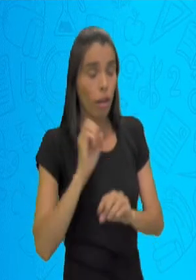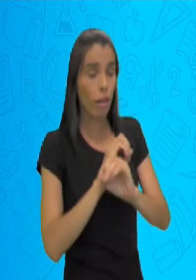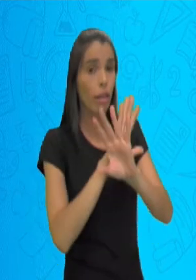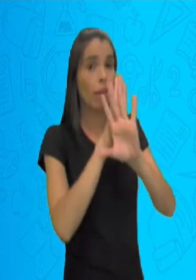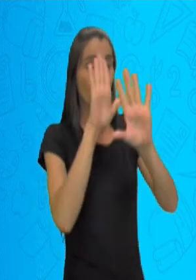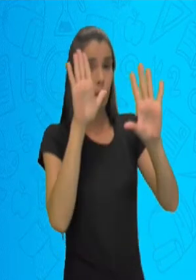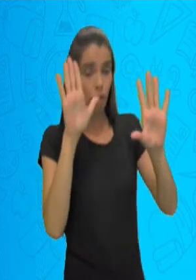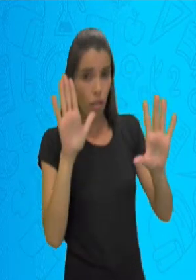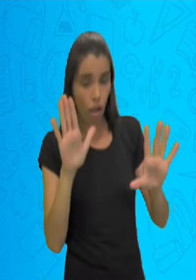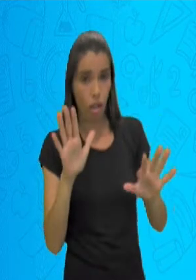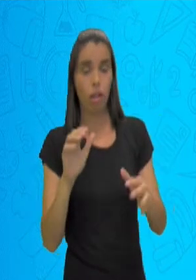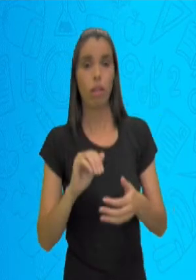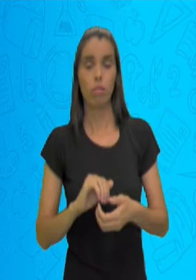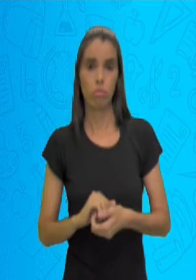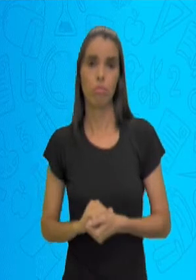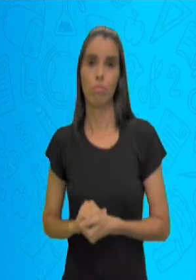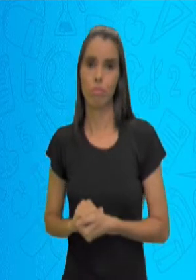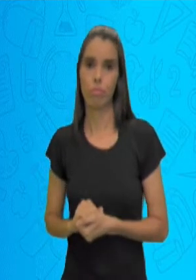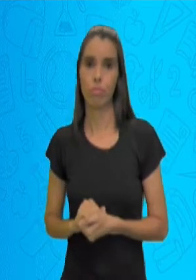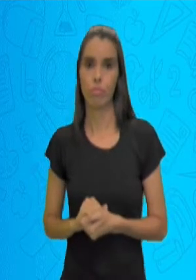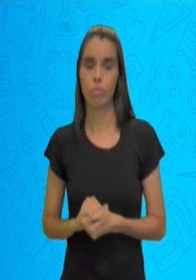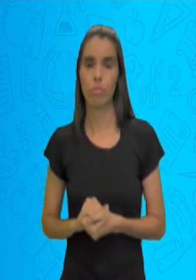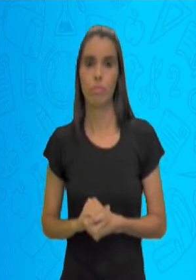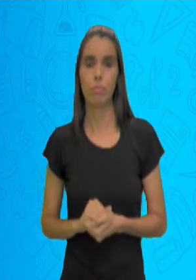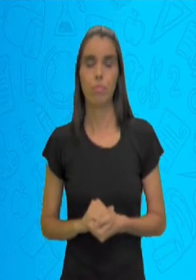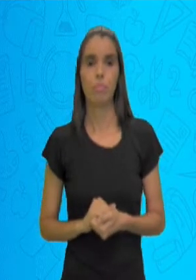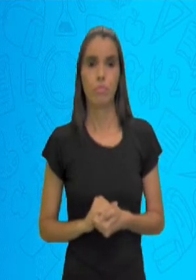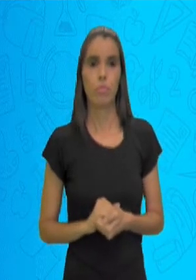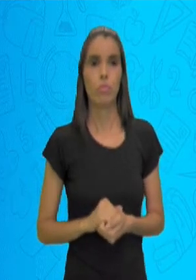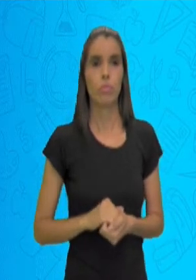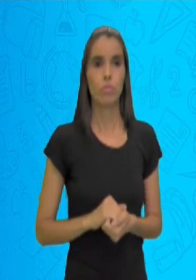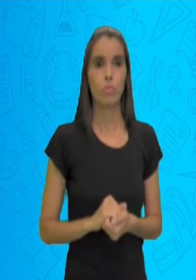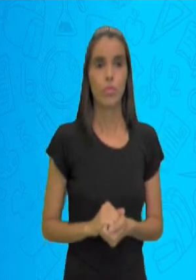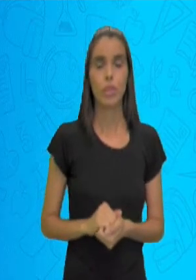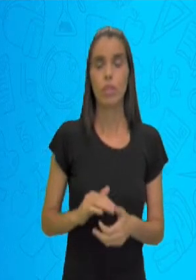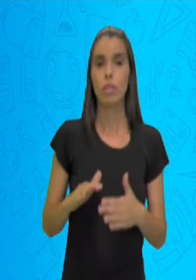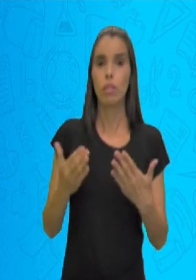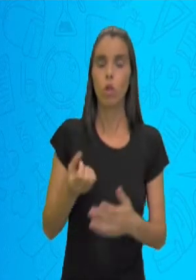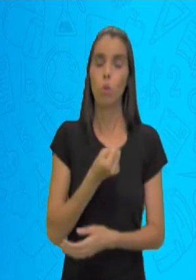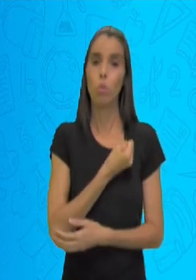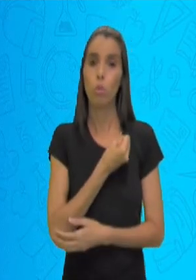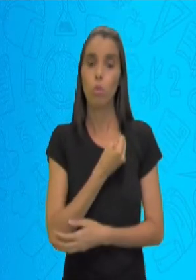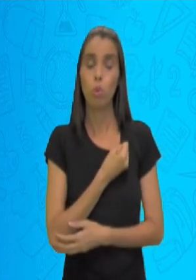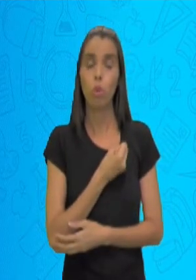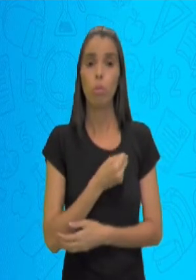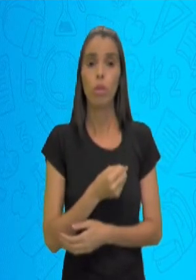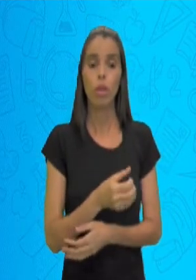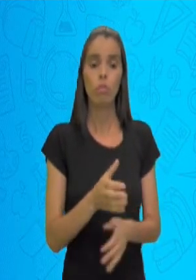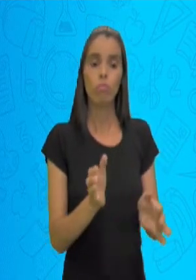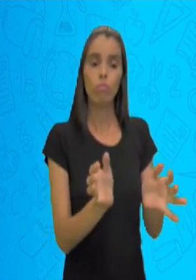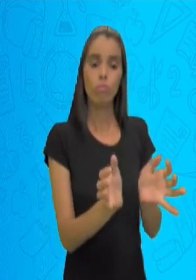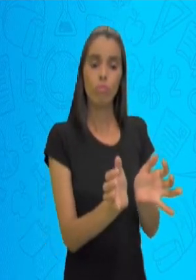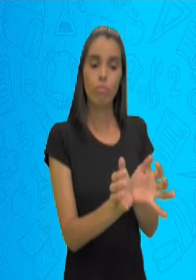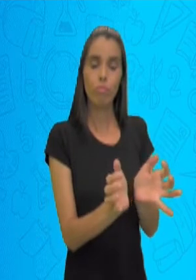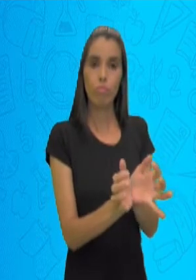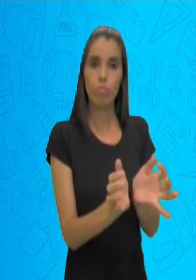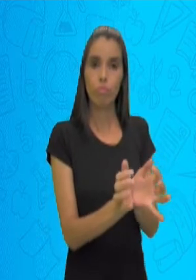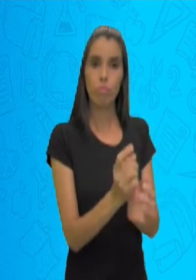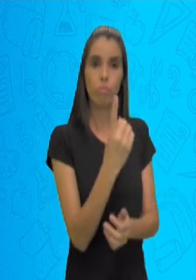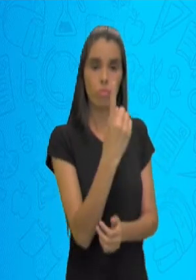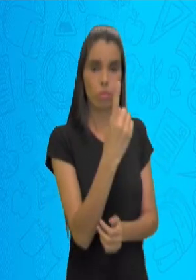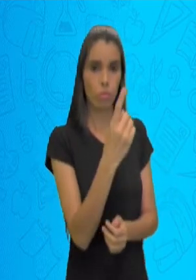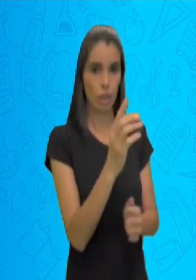na terceira ordem, como eu vou lê-lo? 300. O 8 na segunda ordem, como eu vou